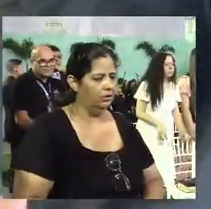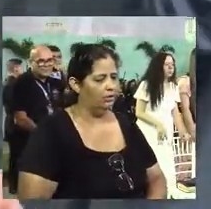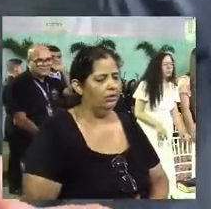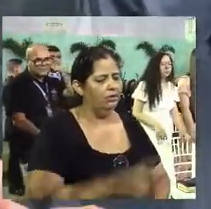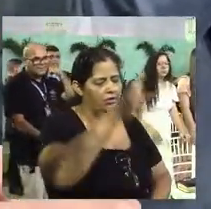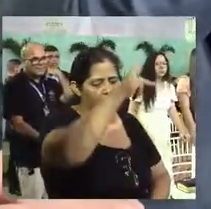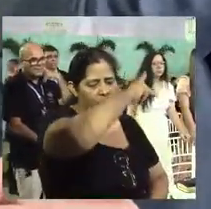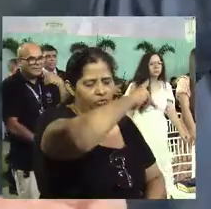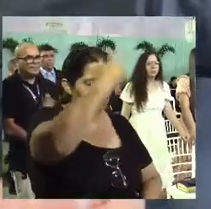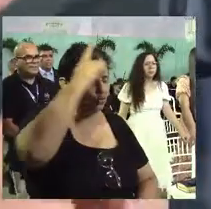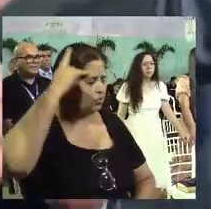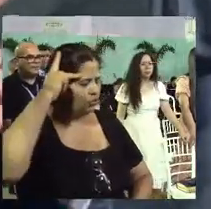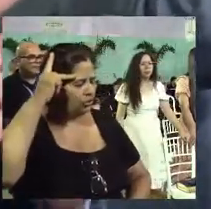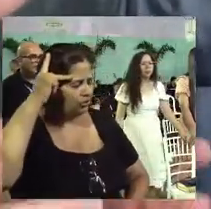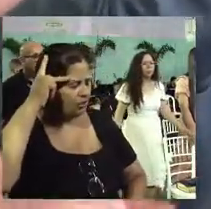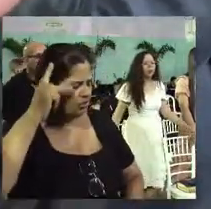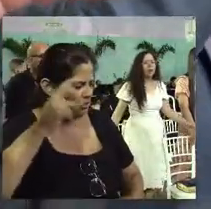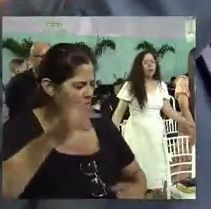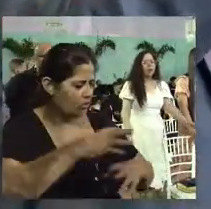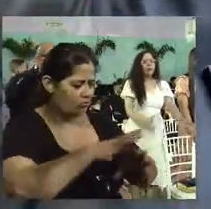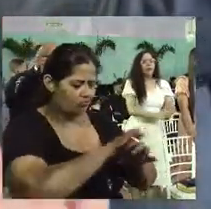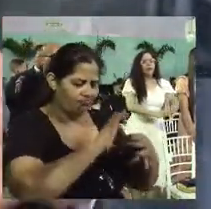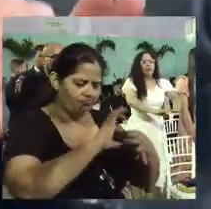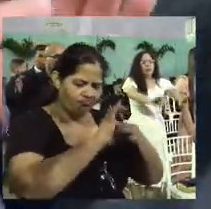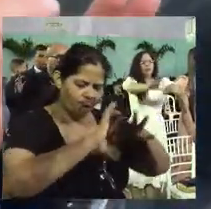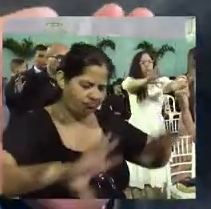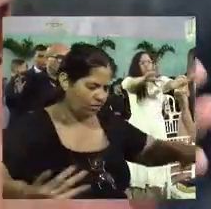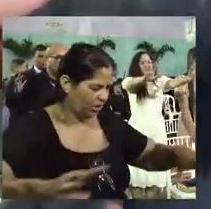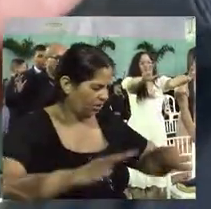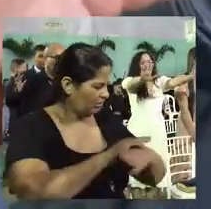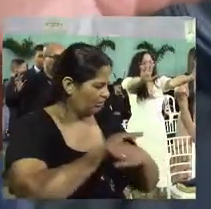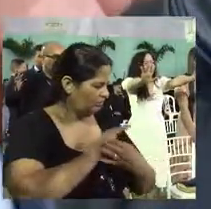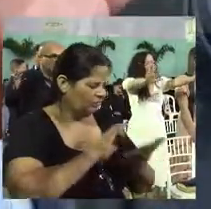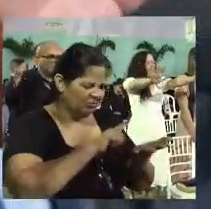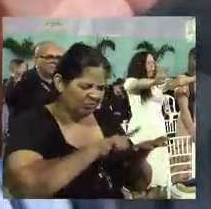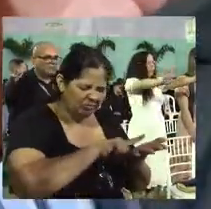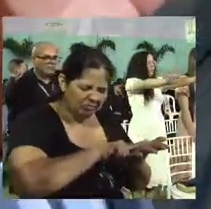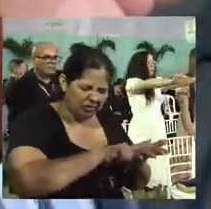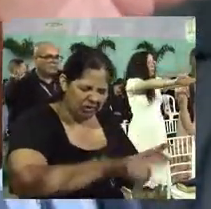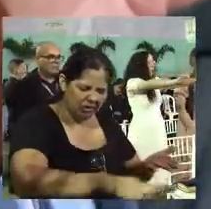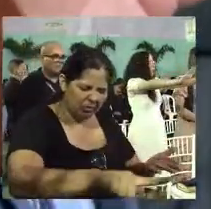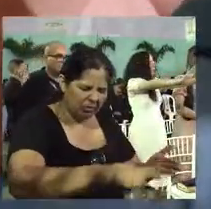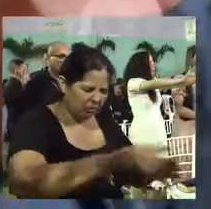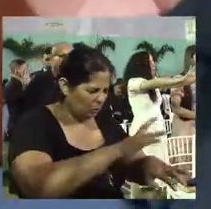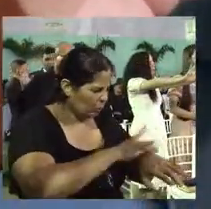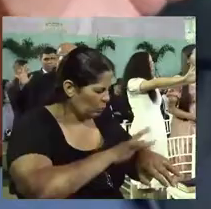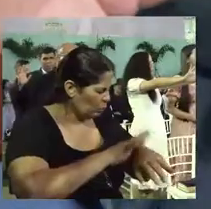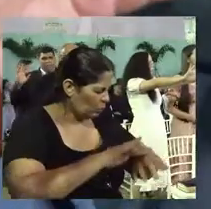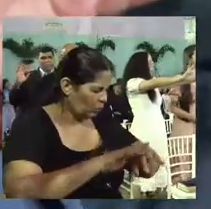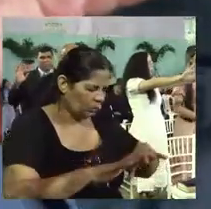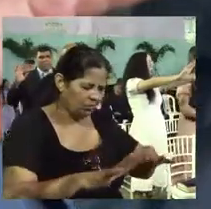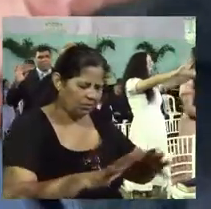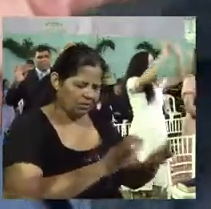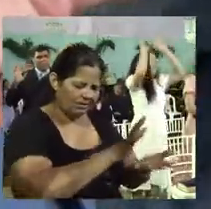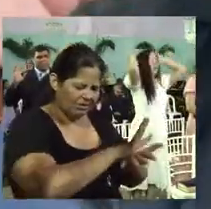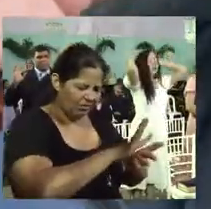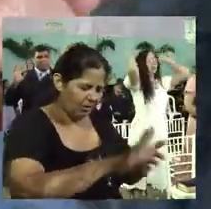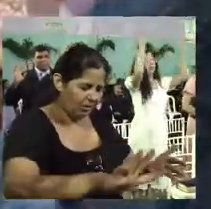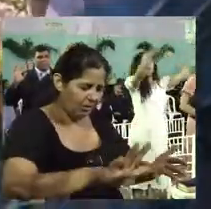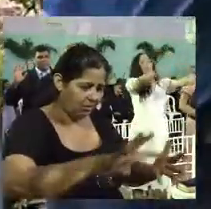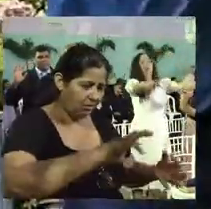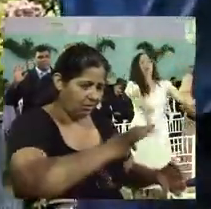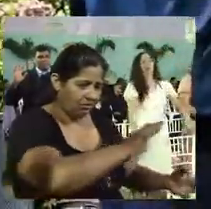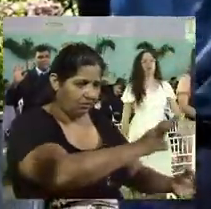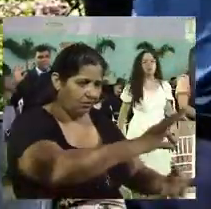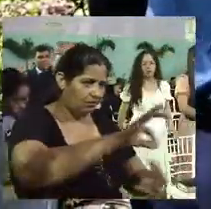protozoários sejam dinamitados pelo do nome do espírito santo recebereis poder ao descer sobre vós Espírito